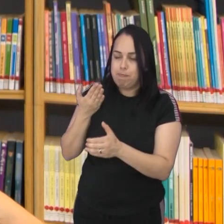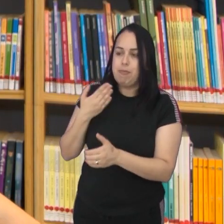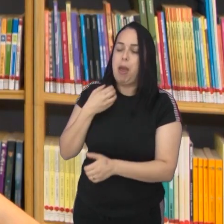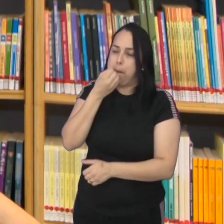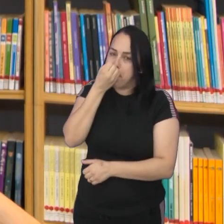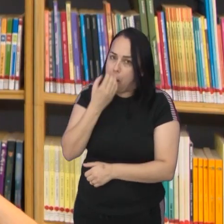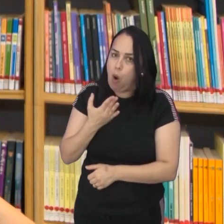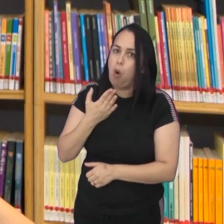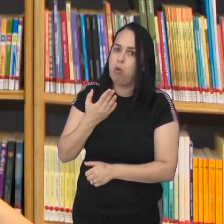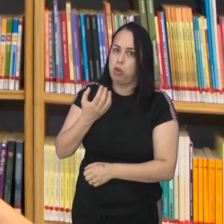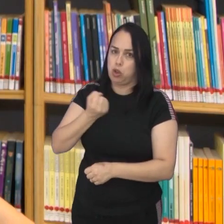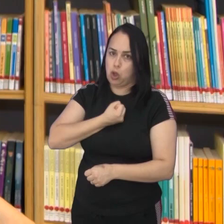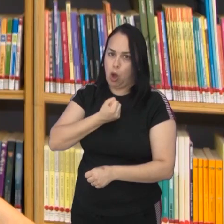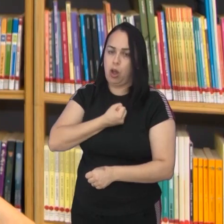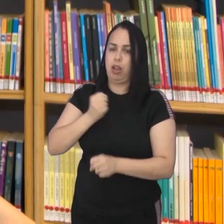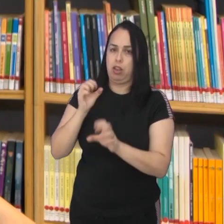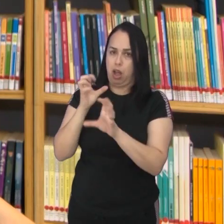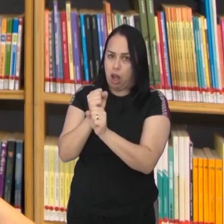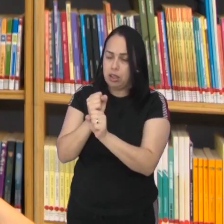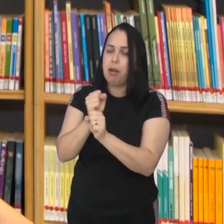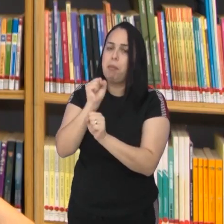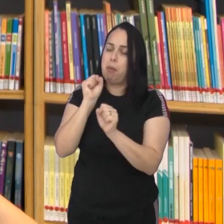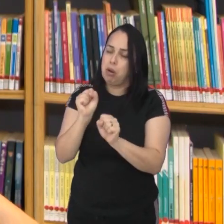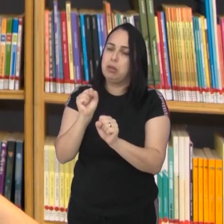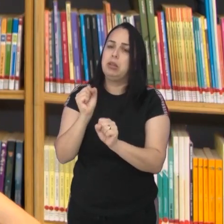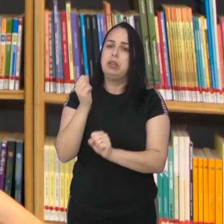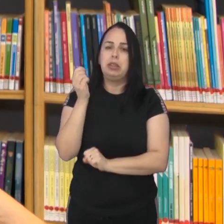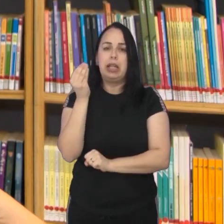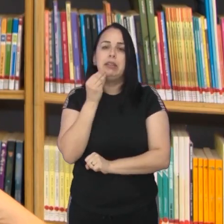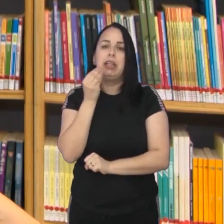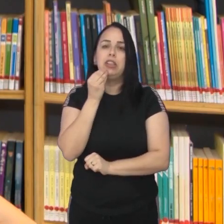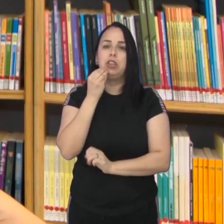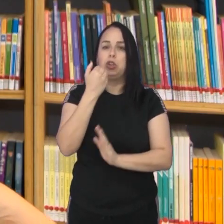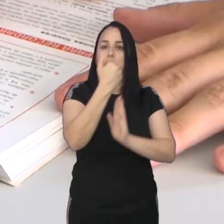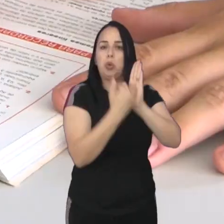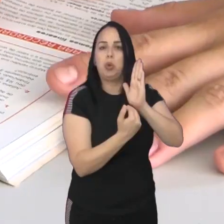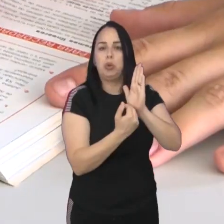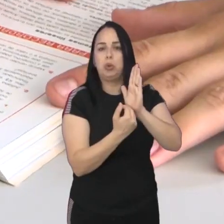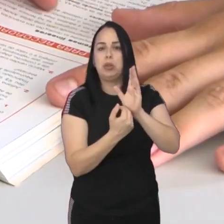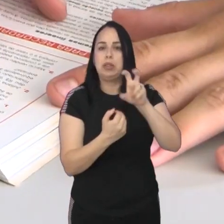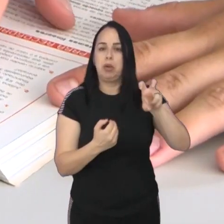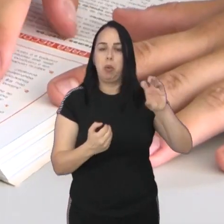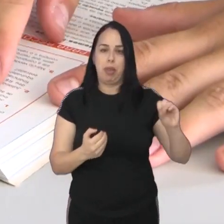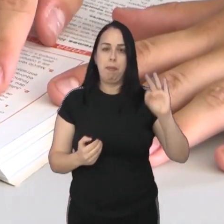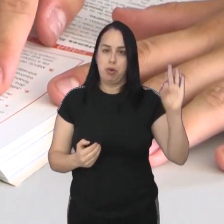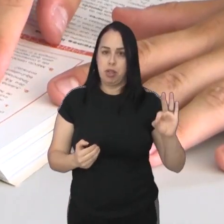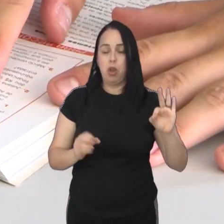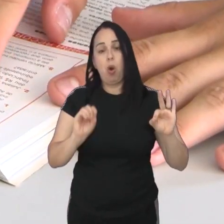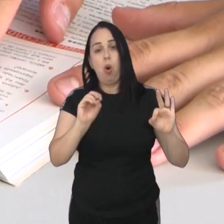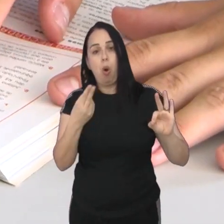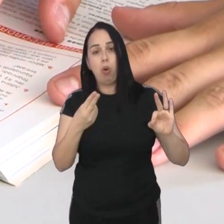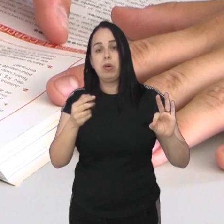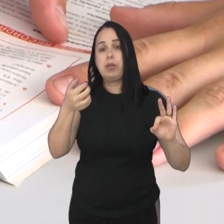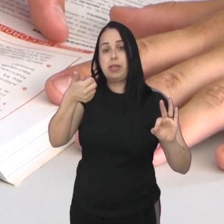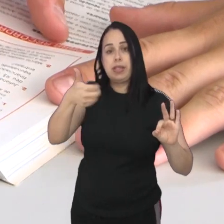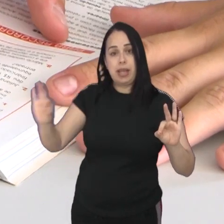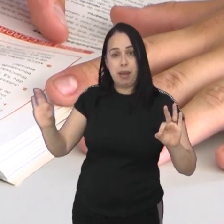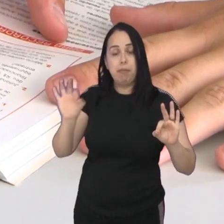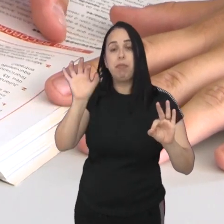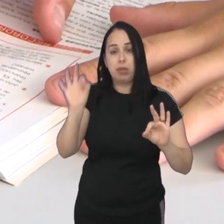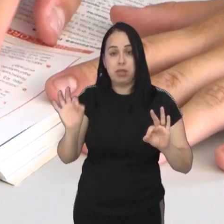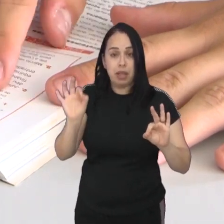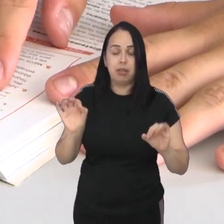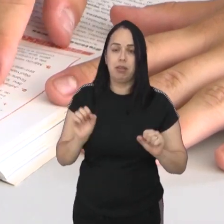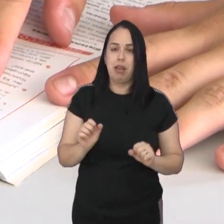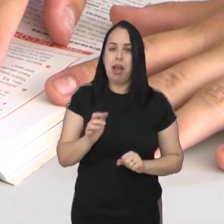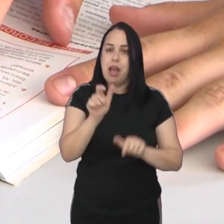acadêmico, isso pode garantir para ele uma vaga parcial ou mesmo total. Garantir educação de qualidade para alunos